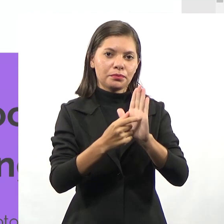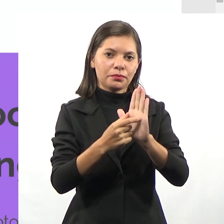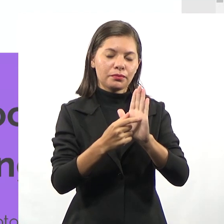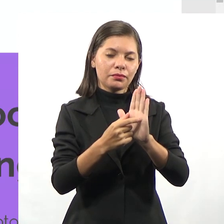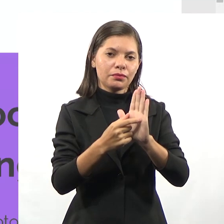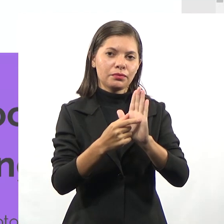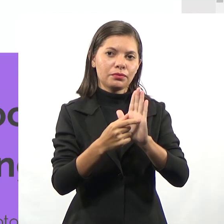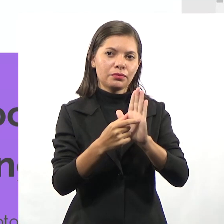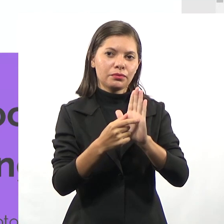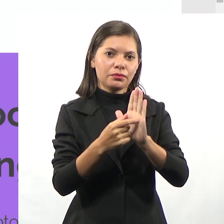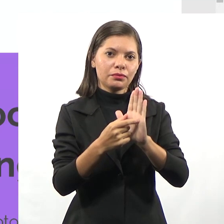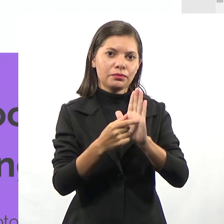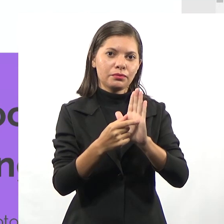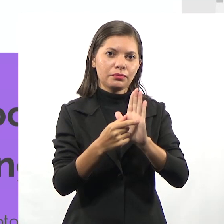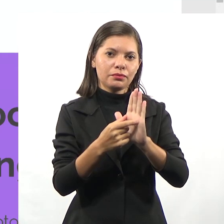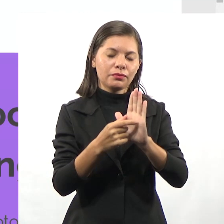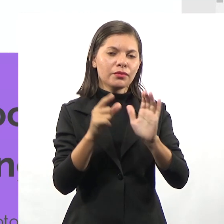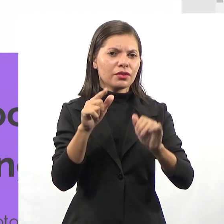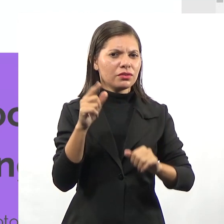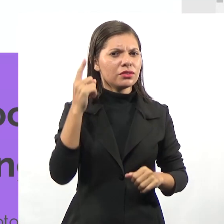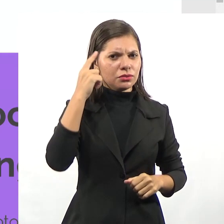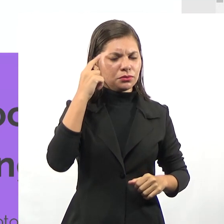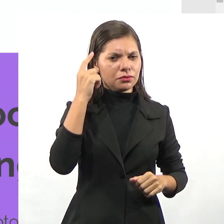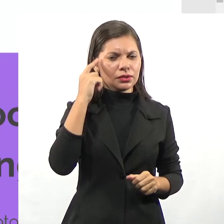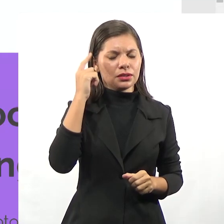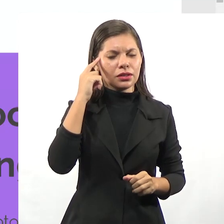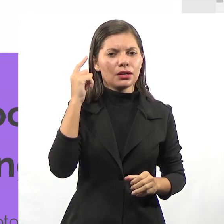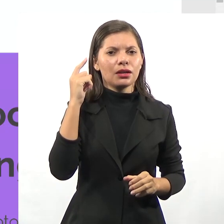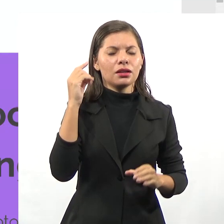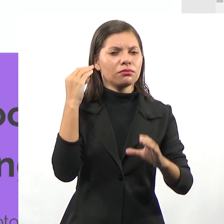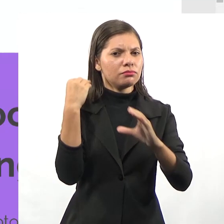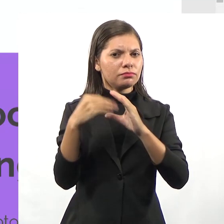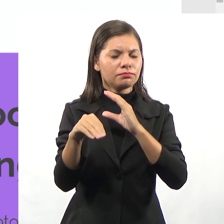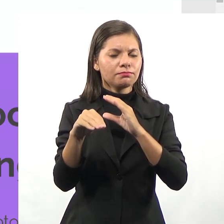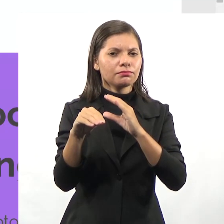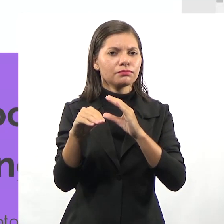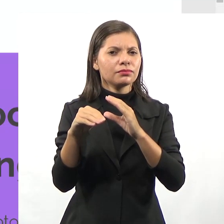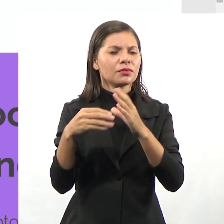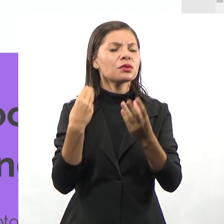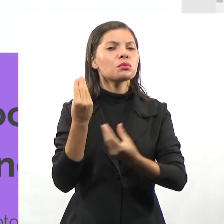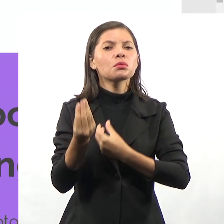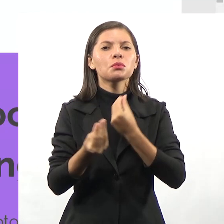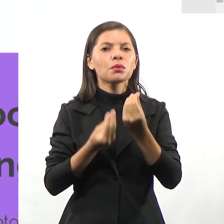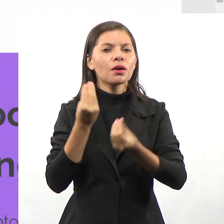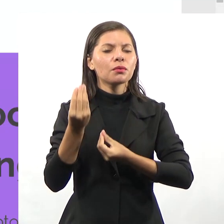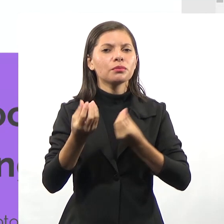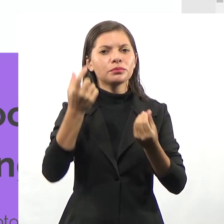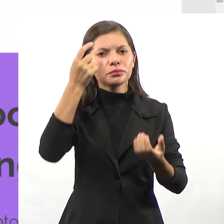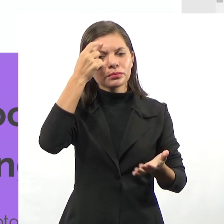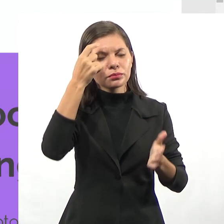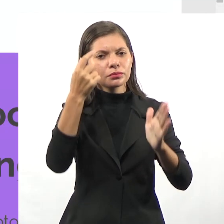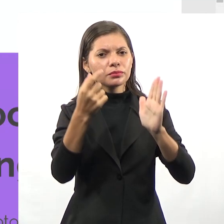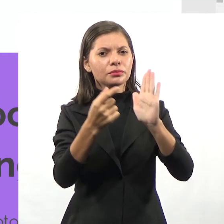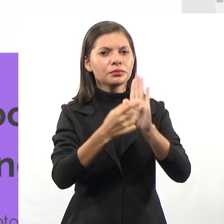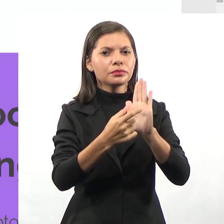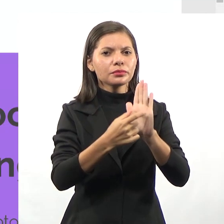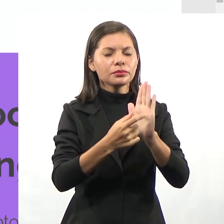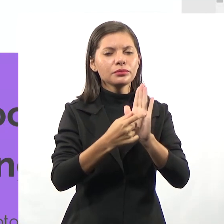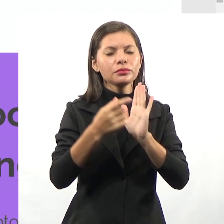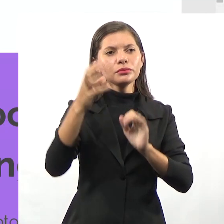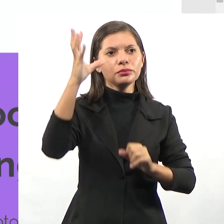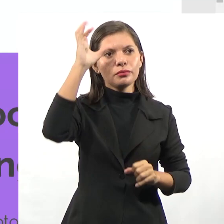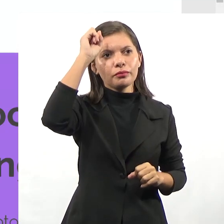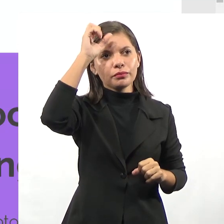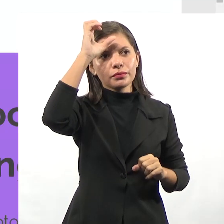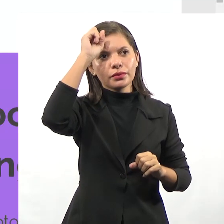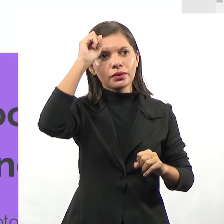Provavelmente você já ouviu falar do ChatGPT. Mas qual o potencial dessa inteligência artificial, o aprendizado